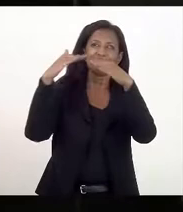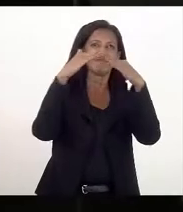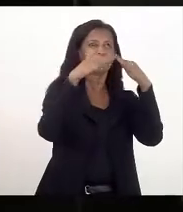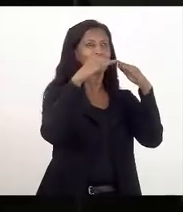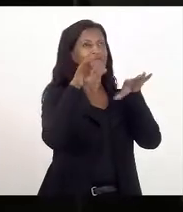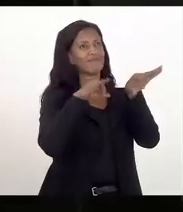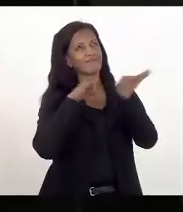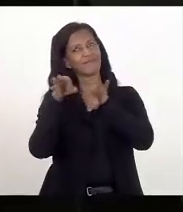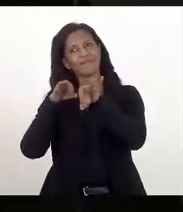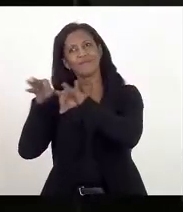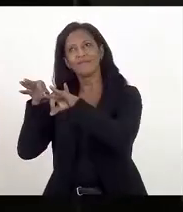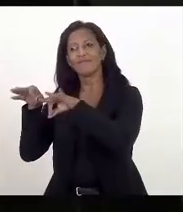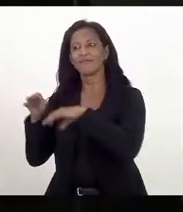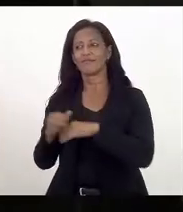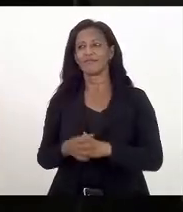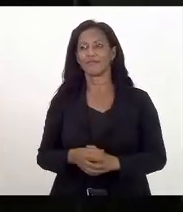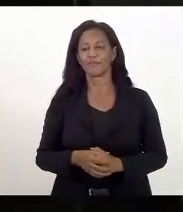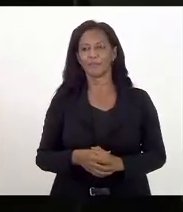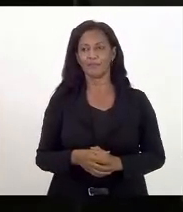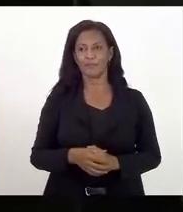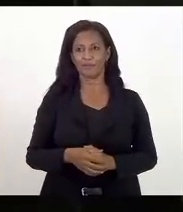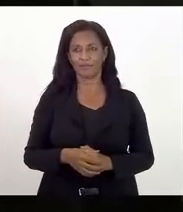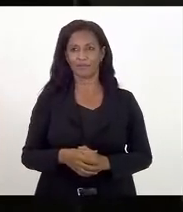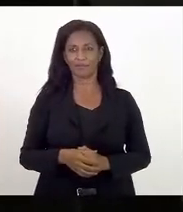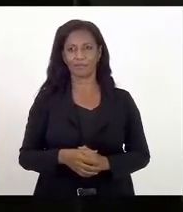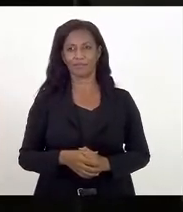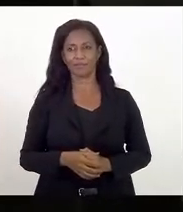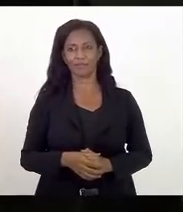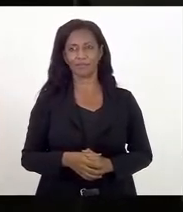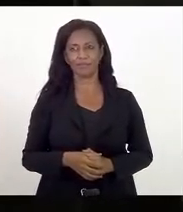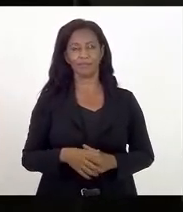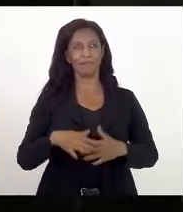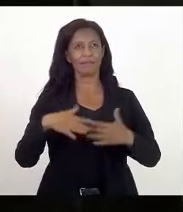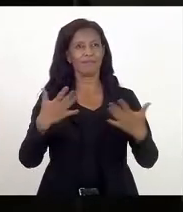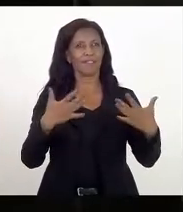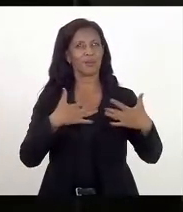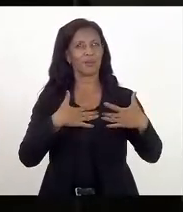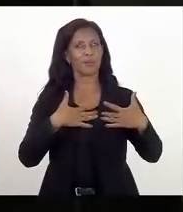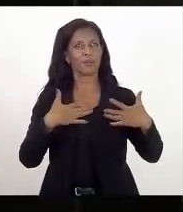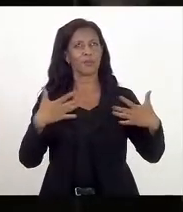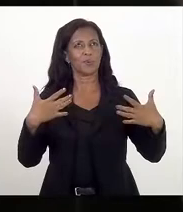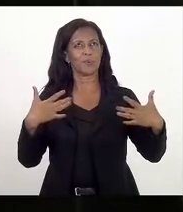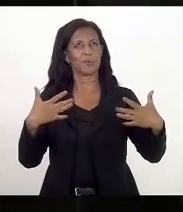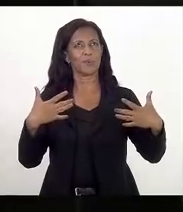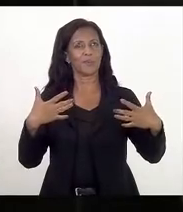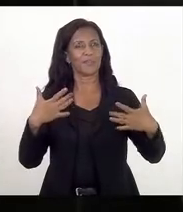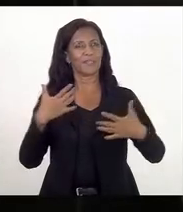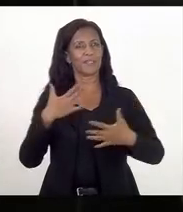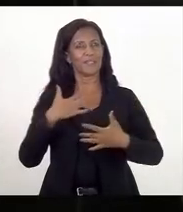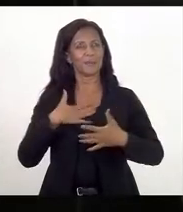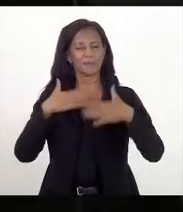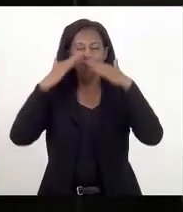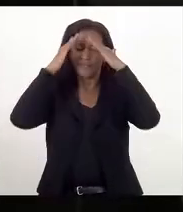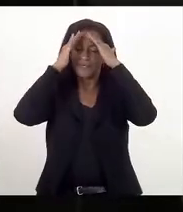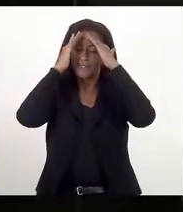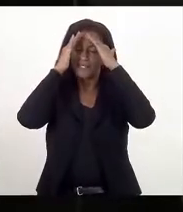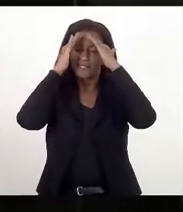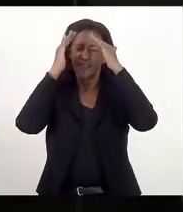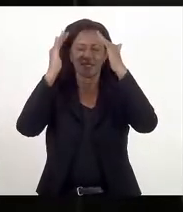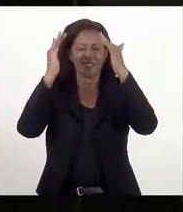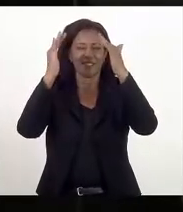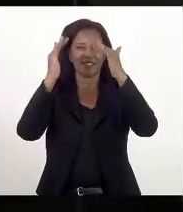esse projeto e para externar o meu respeito,